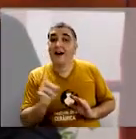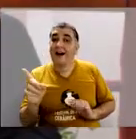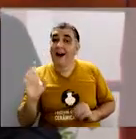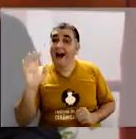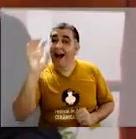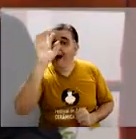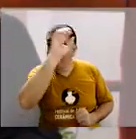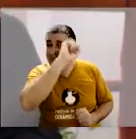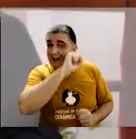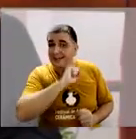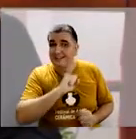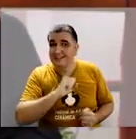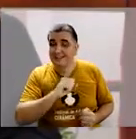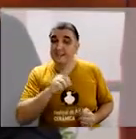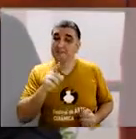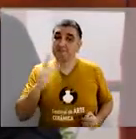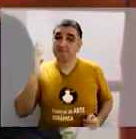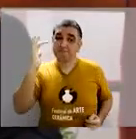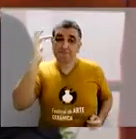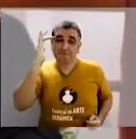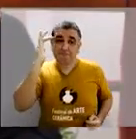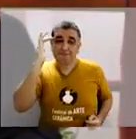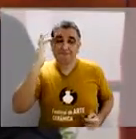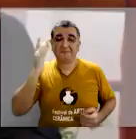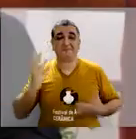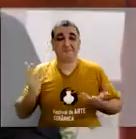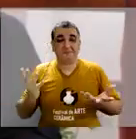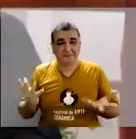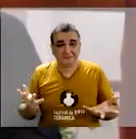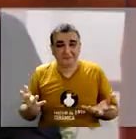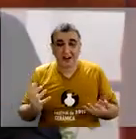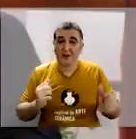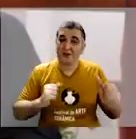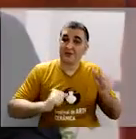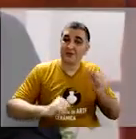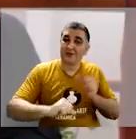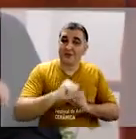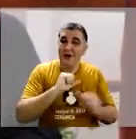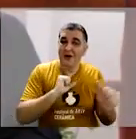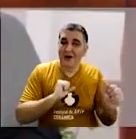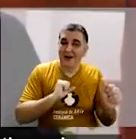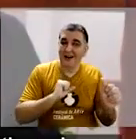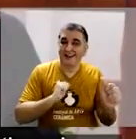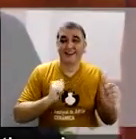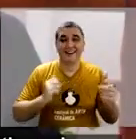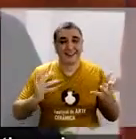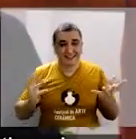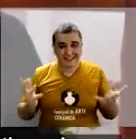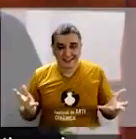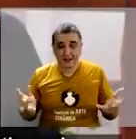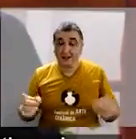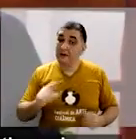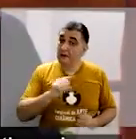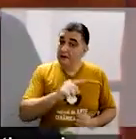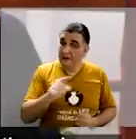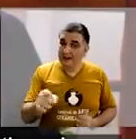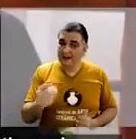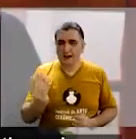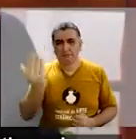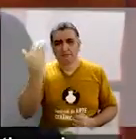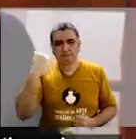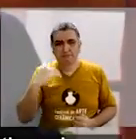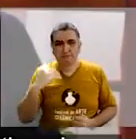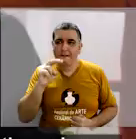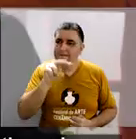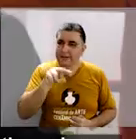disso, mas valorizem a vocês mesmos, valorizem as suas escolhas, valorizem aquilo que